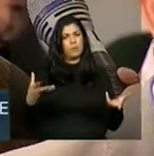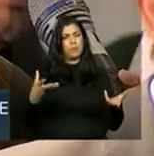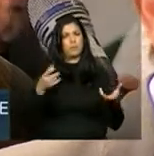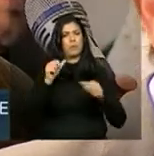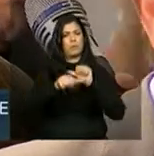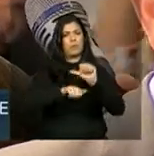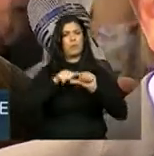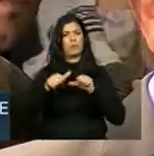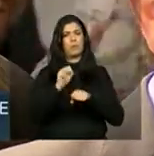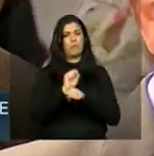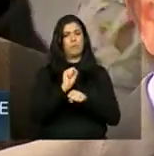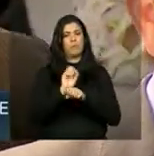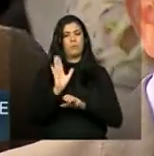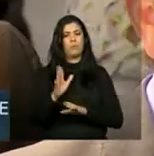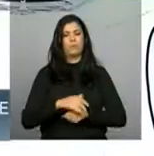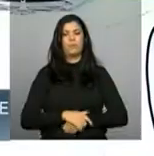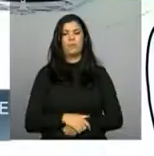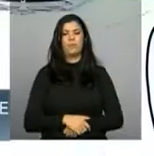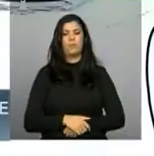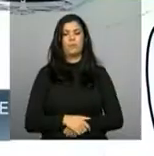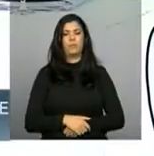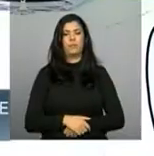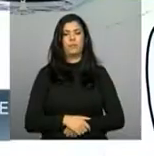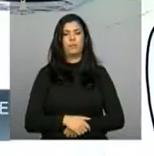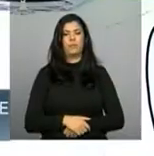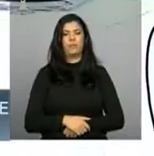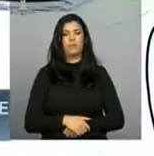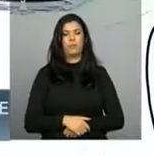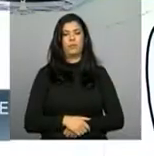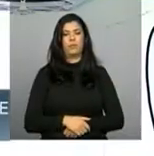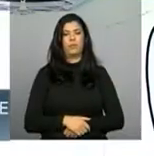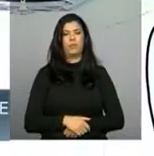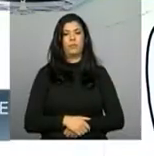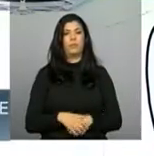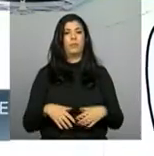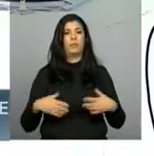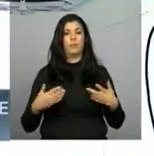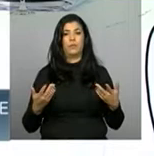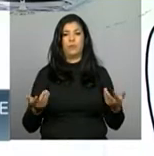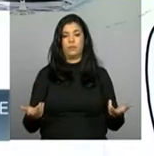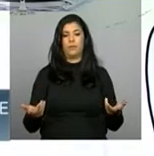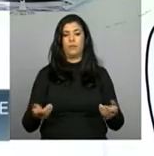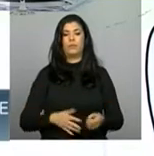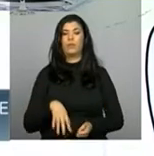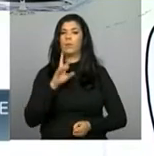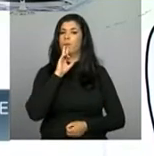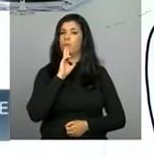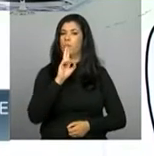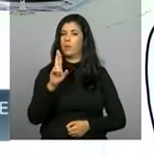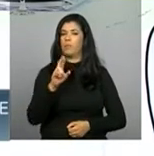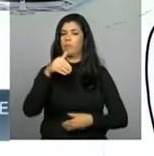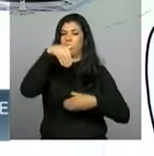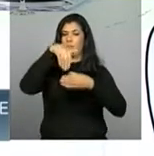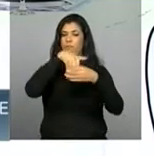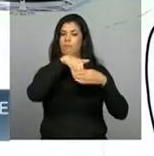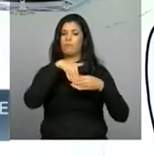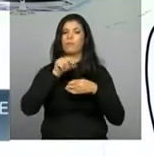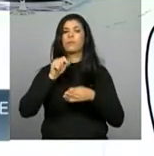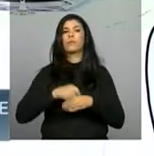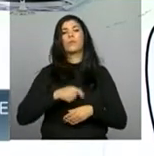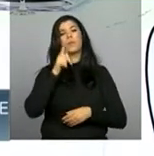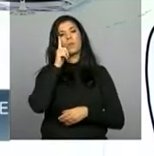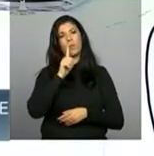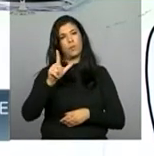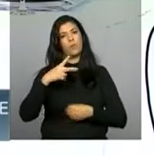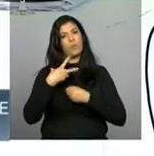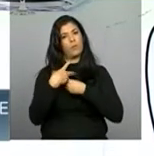essa mudança superávit é e olha o resultado das eleições Quem ganhou